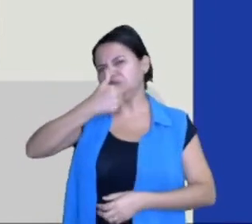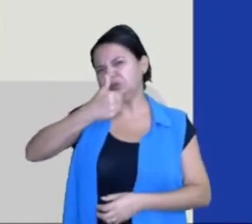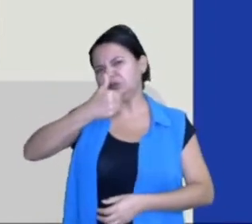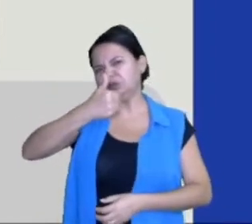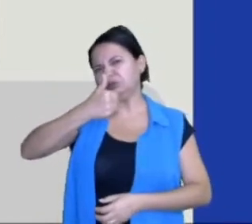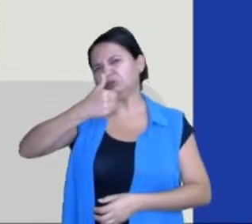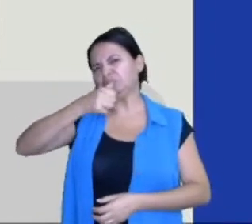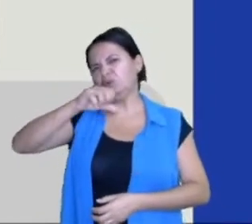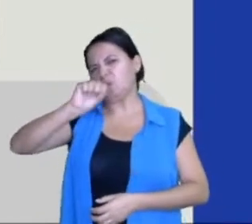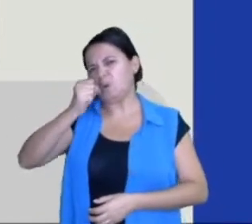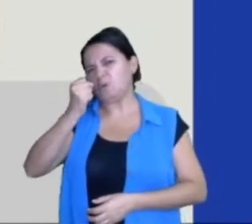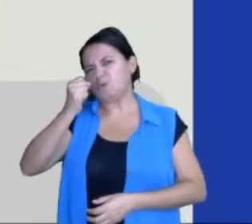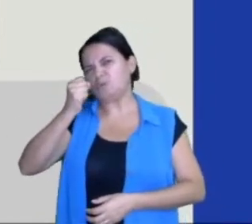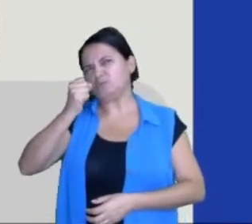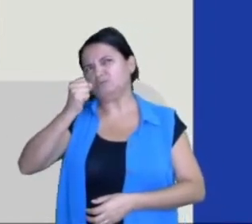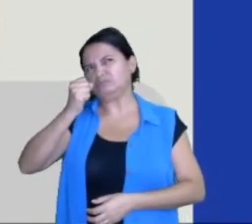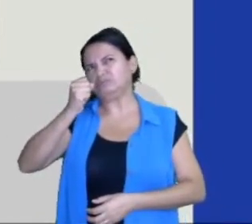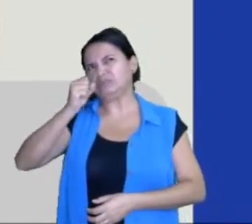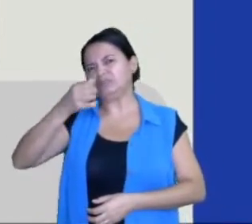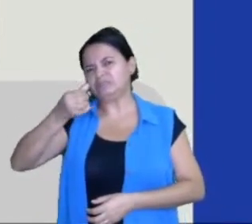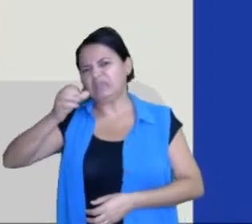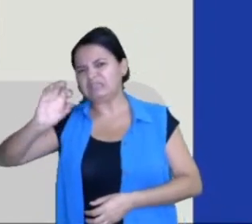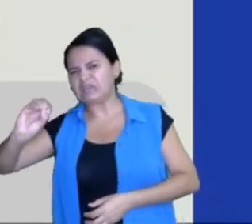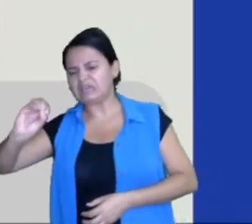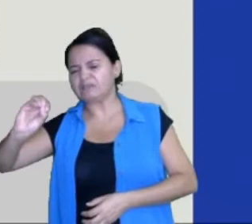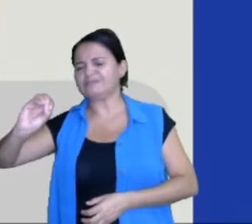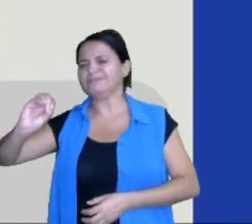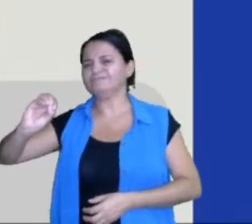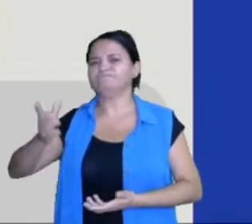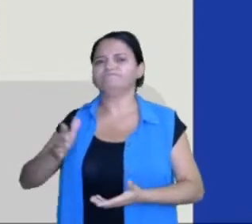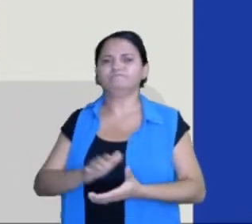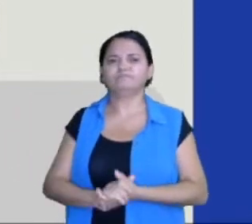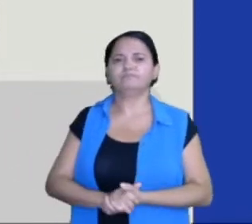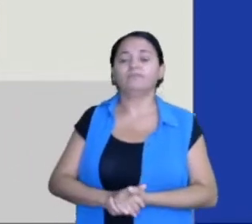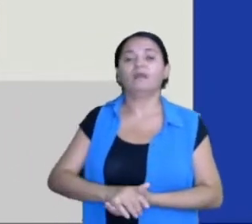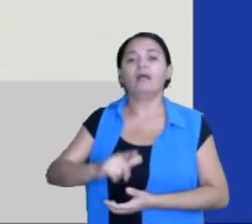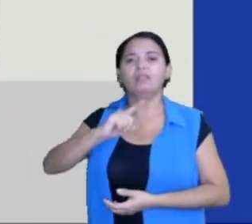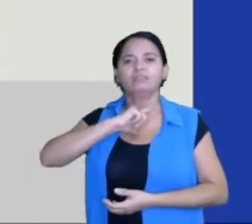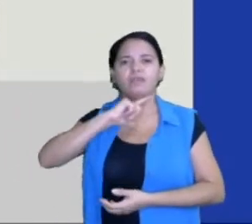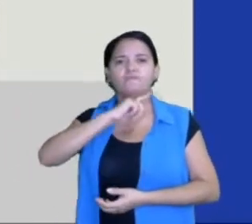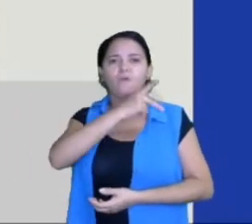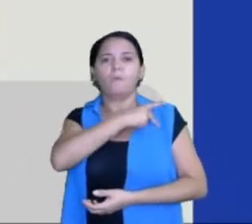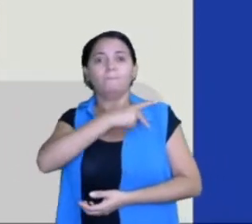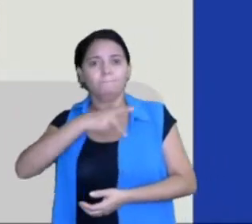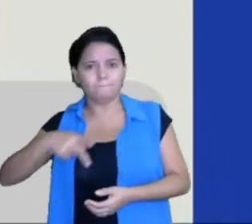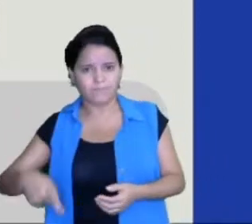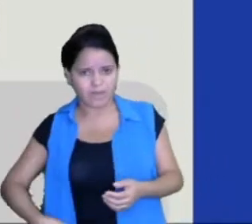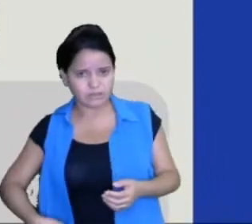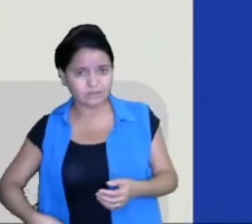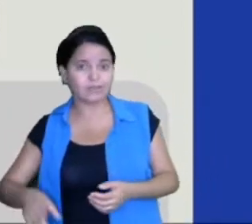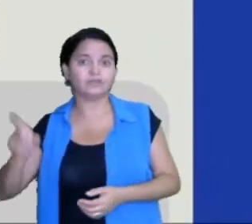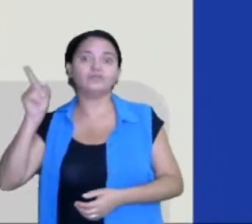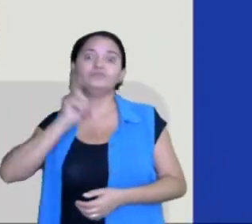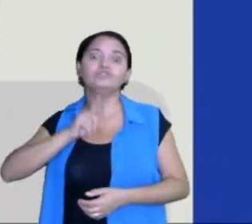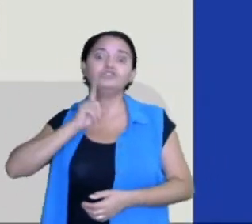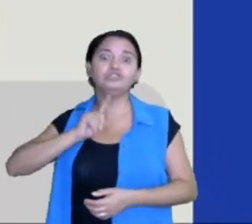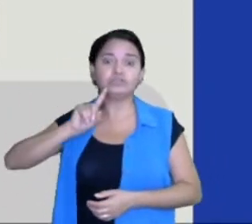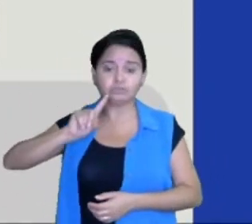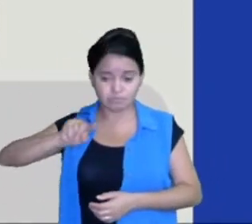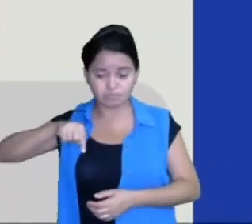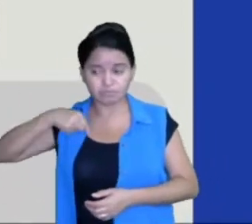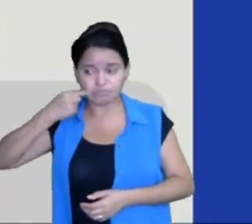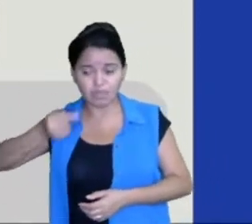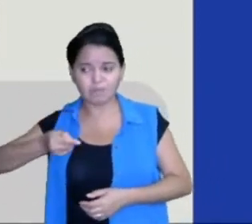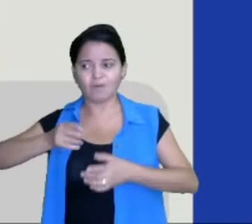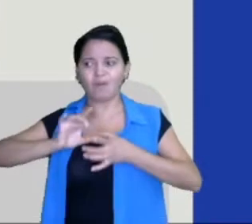1860, por aí, lá pela Guerra da Secessão, quando o presidente Abraham Lincoln decretou a abolição da escravidão,